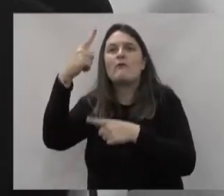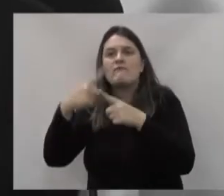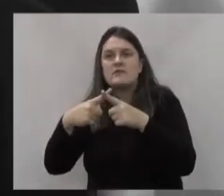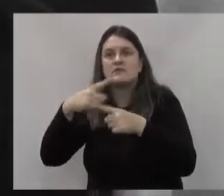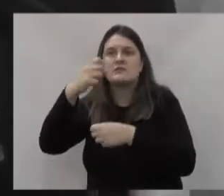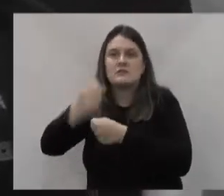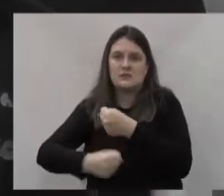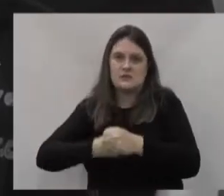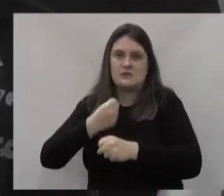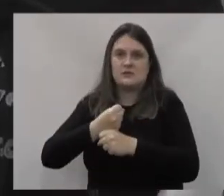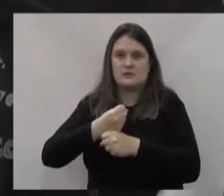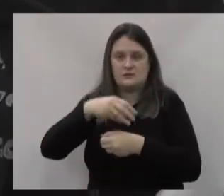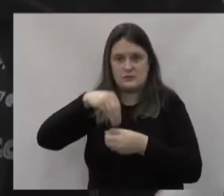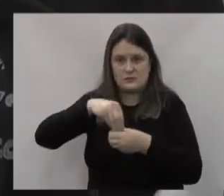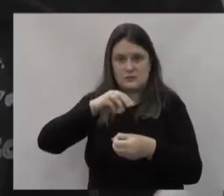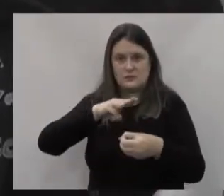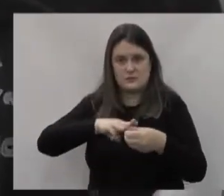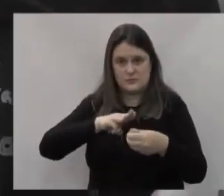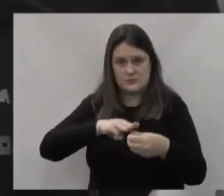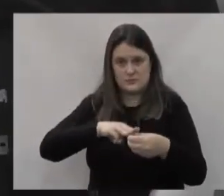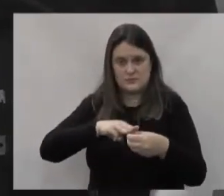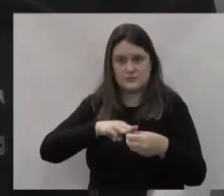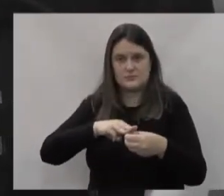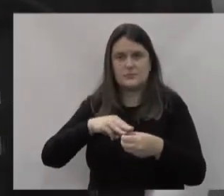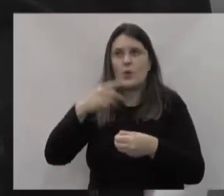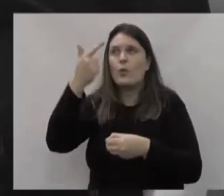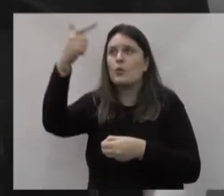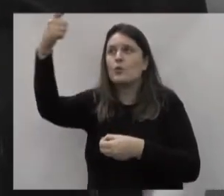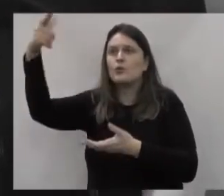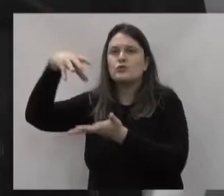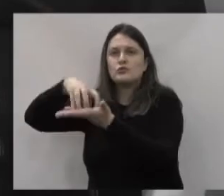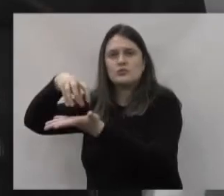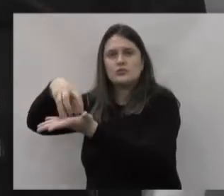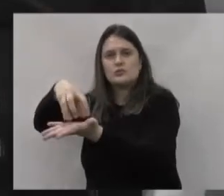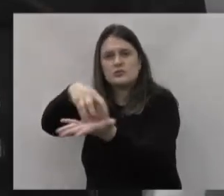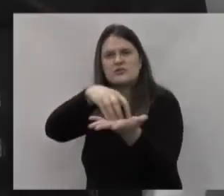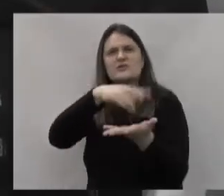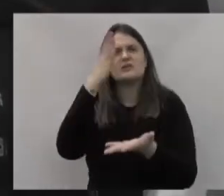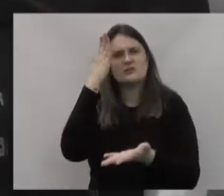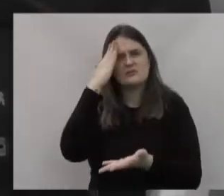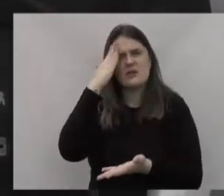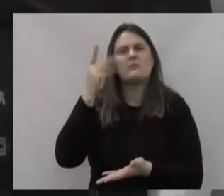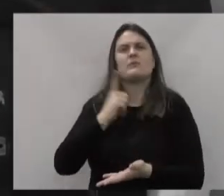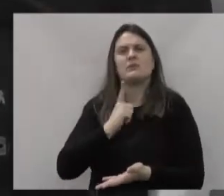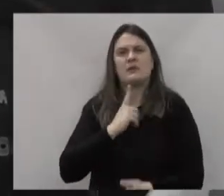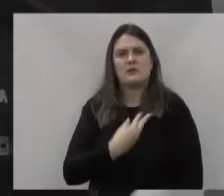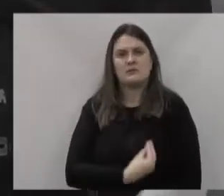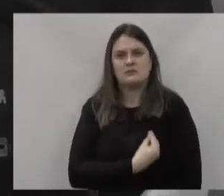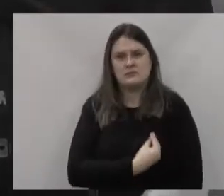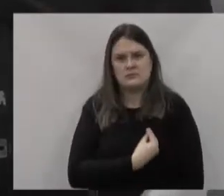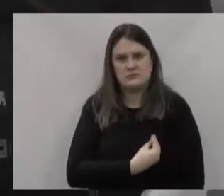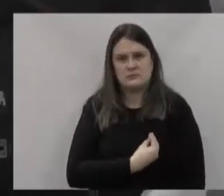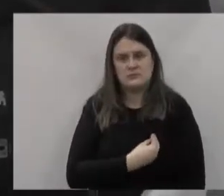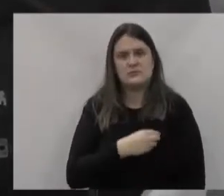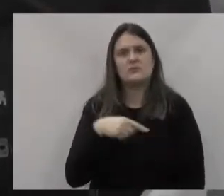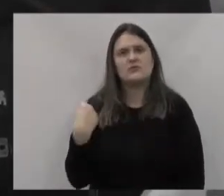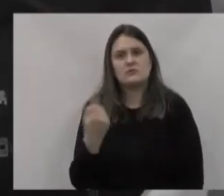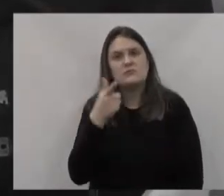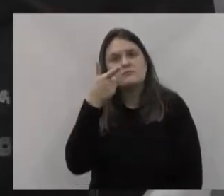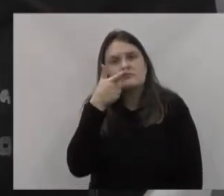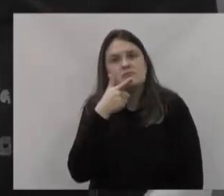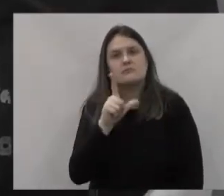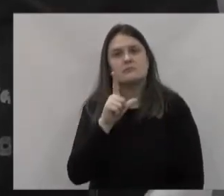ano, dentro do município, e que mais instituições, como eu sei que tem várias instituições aqui presentes, que a gente